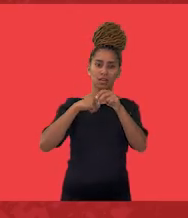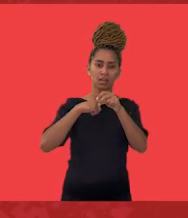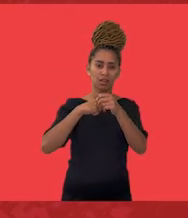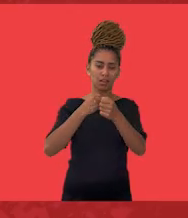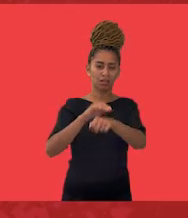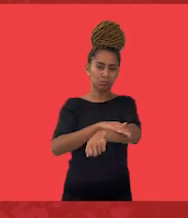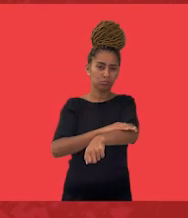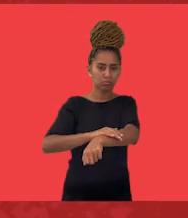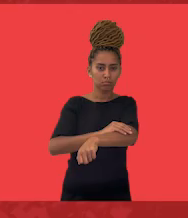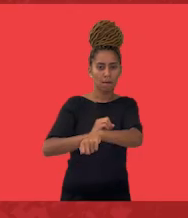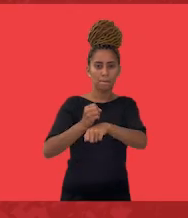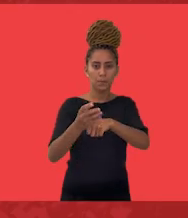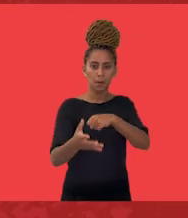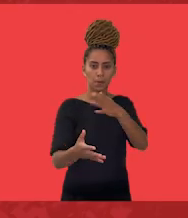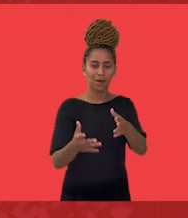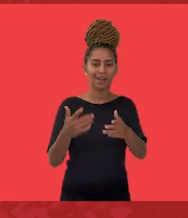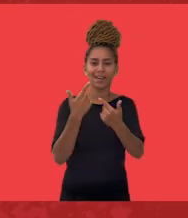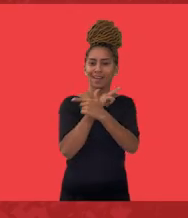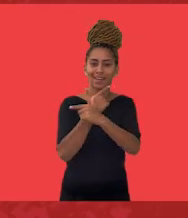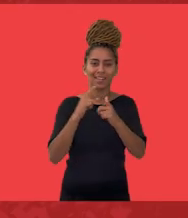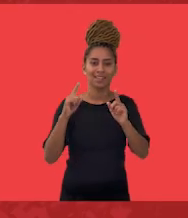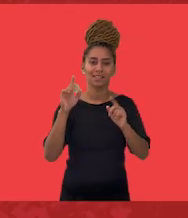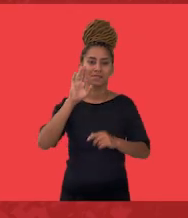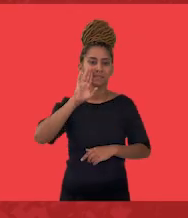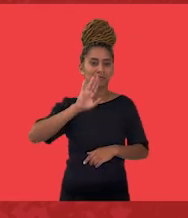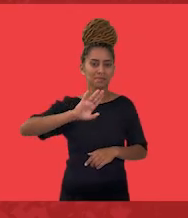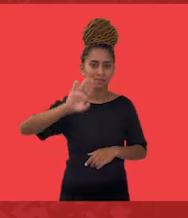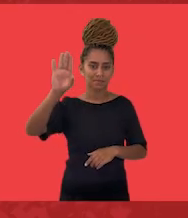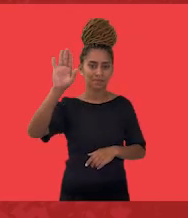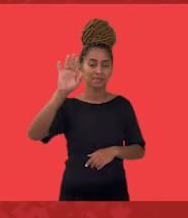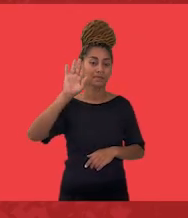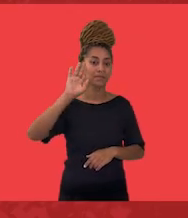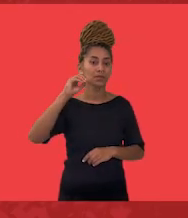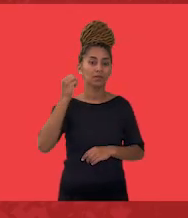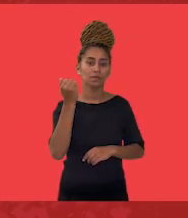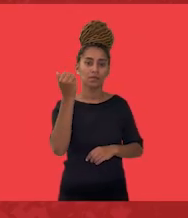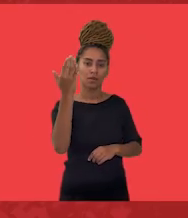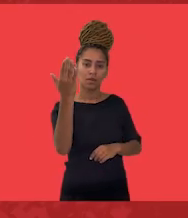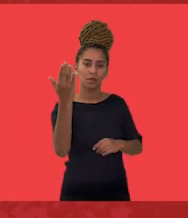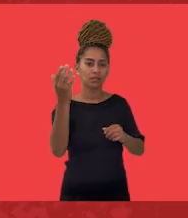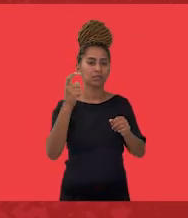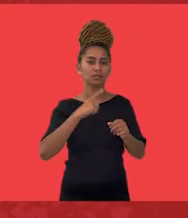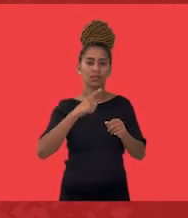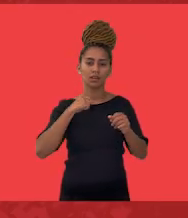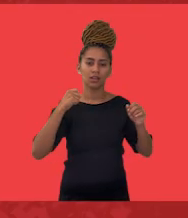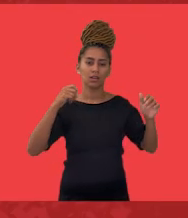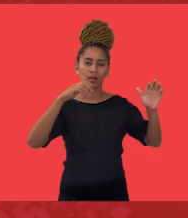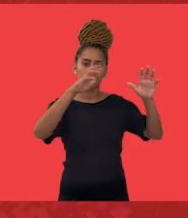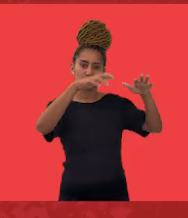grosseria. 5 letras minhas, 3 arranjos seus. Minha pele de gata em teto de